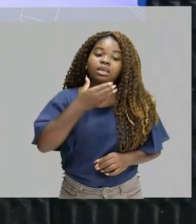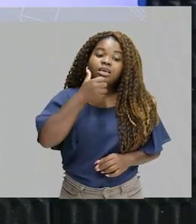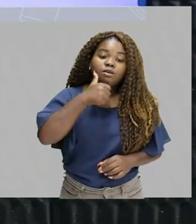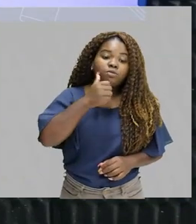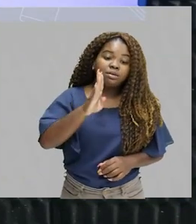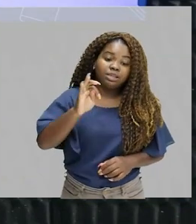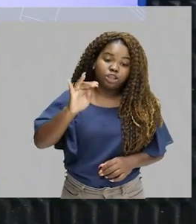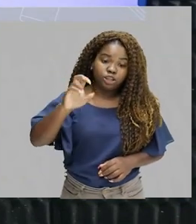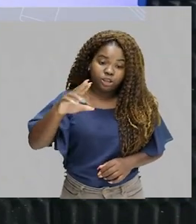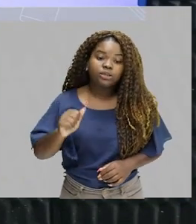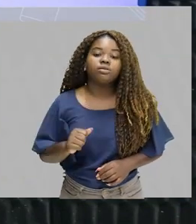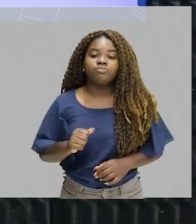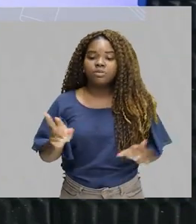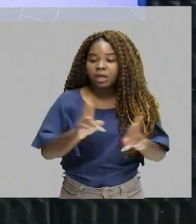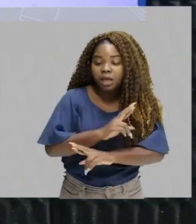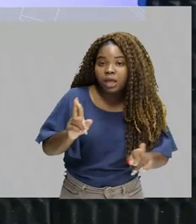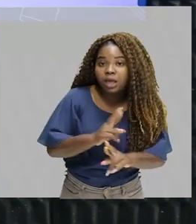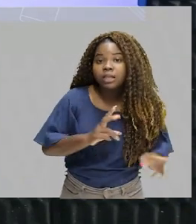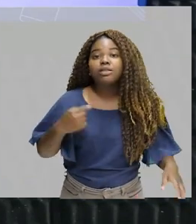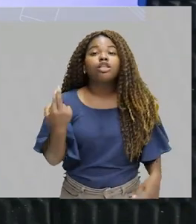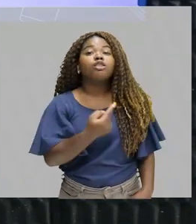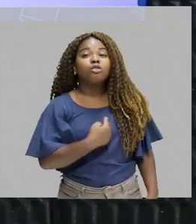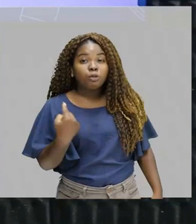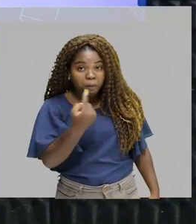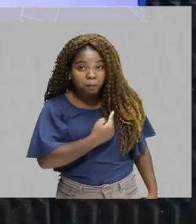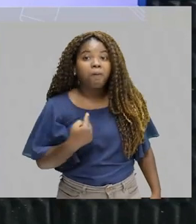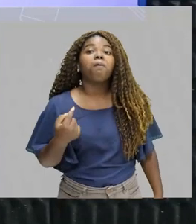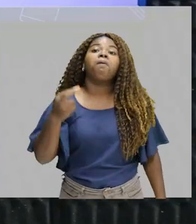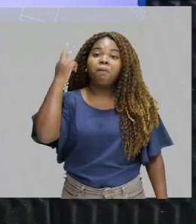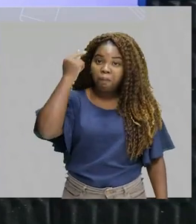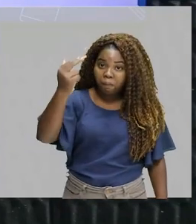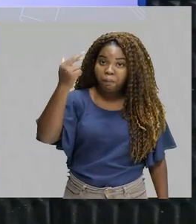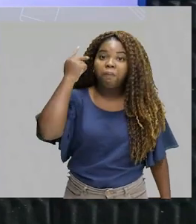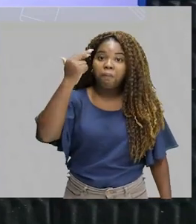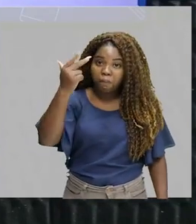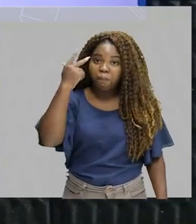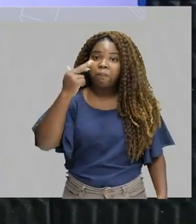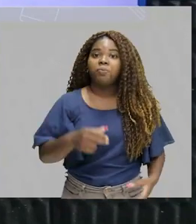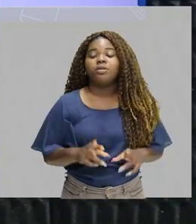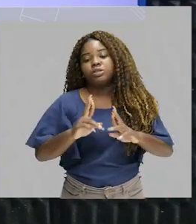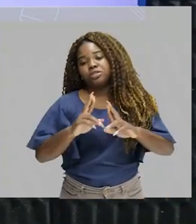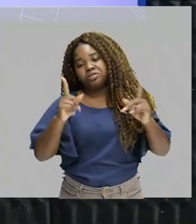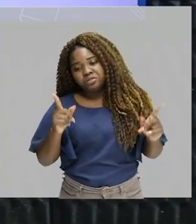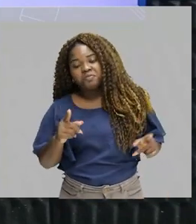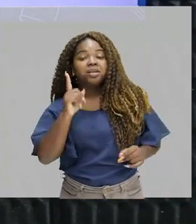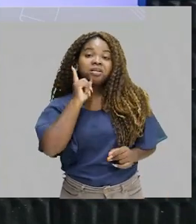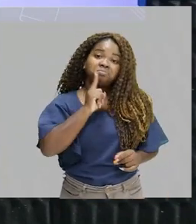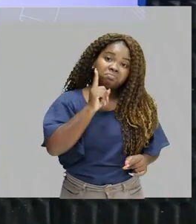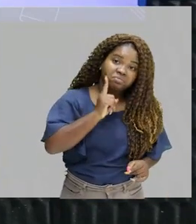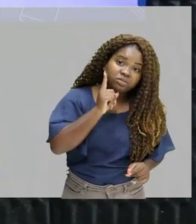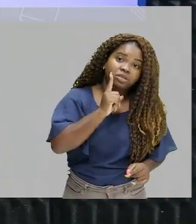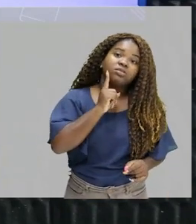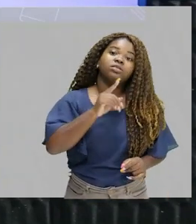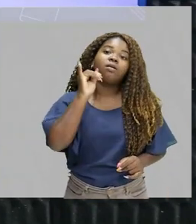Barbosa isso tem a ver com a nossa história com a nossa colonização diferente dos Estados Unidos Por